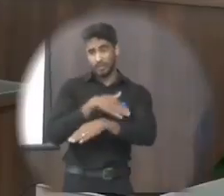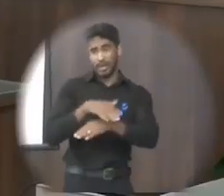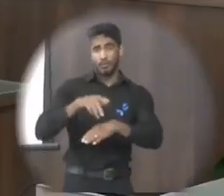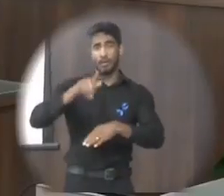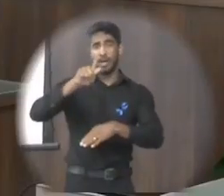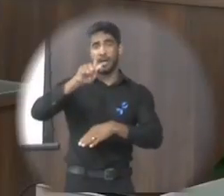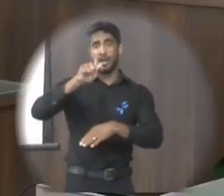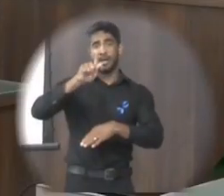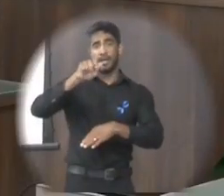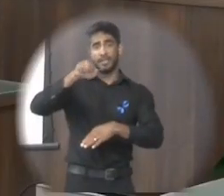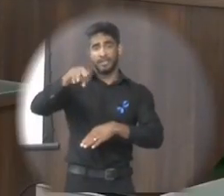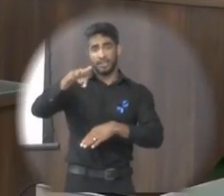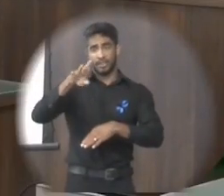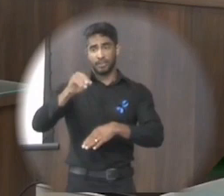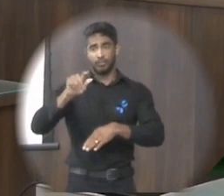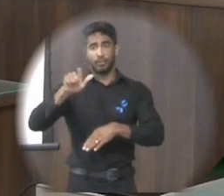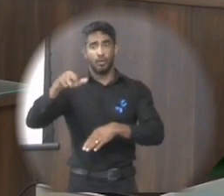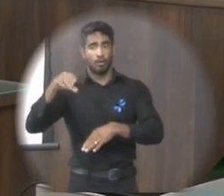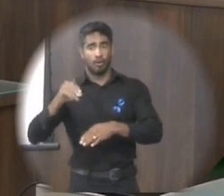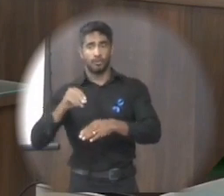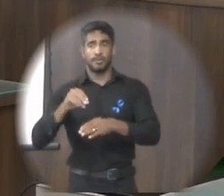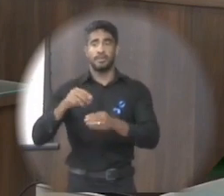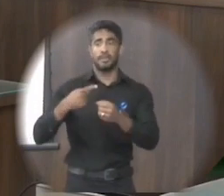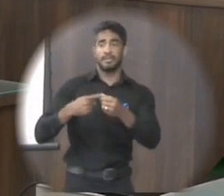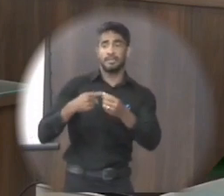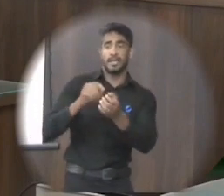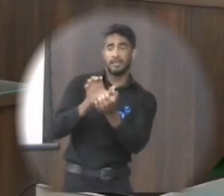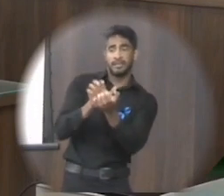Gentil Lopes, 1029, Jacarezinho.